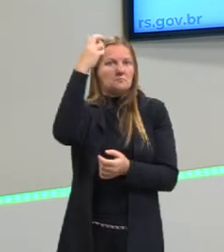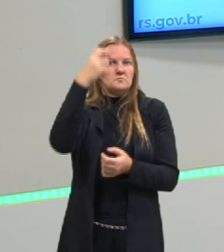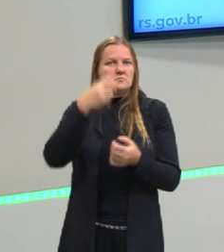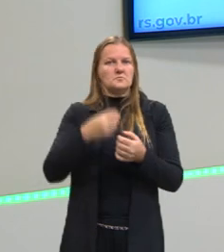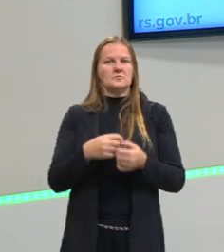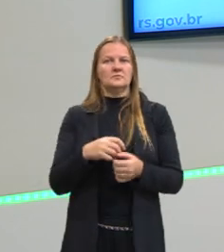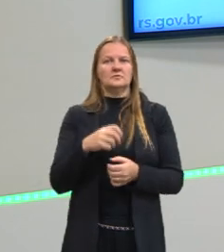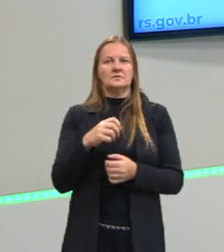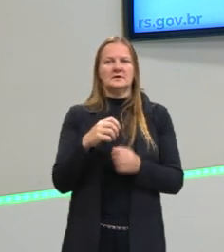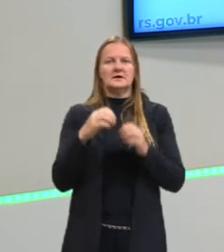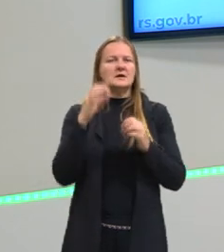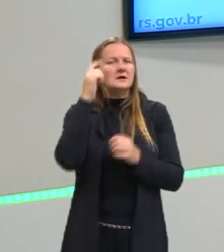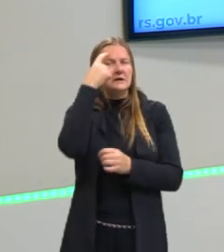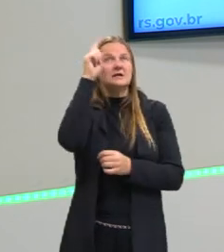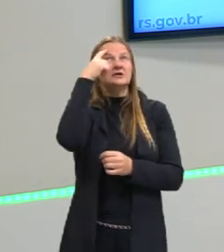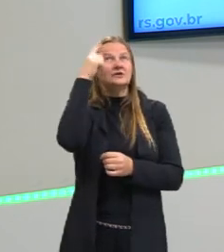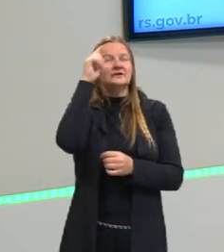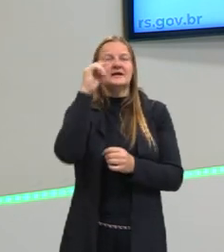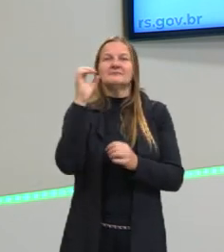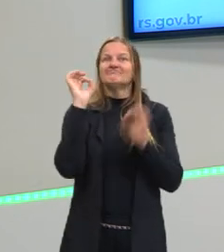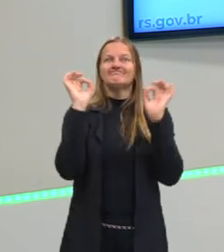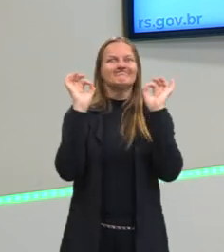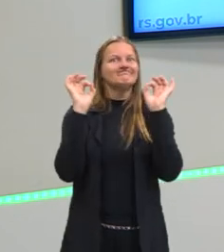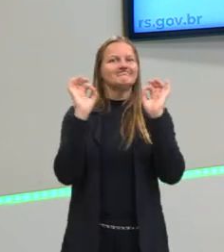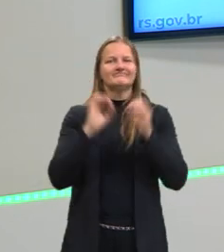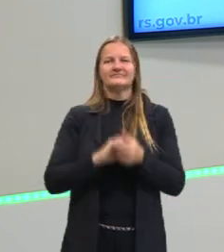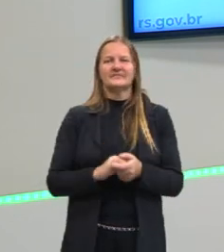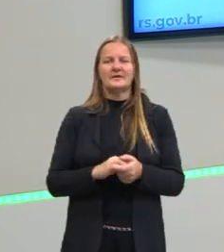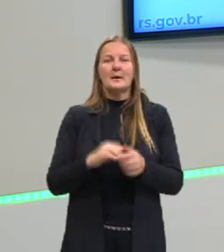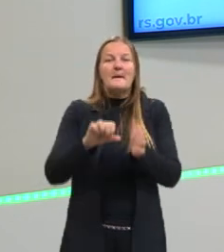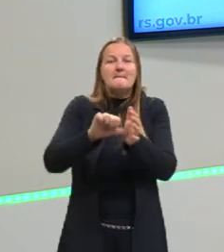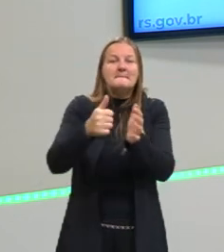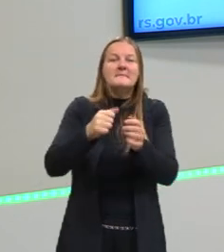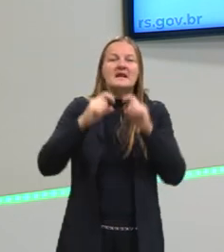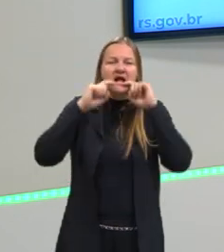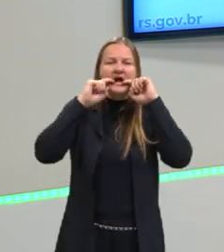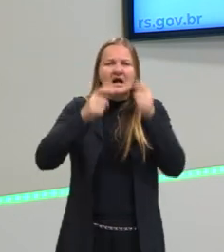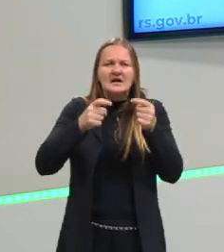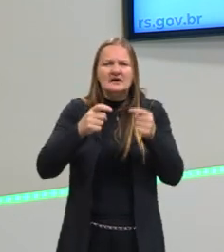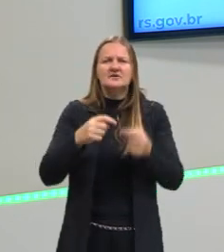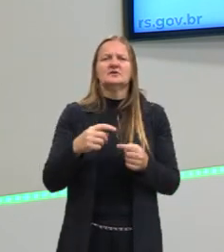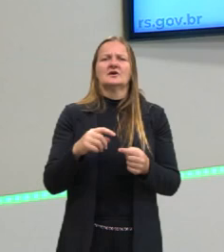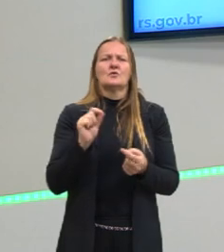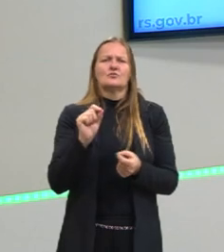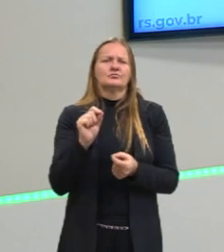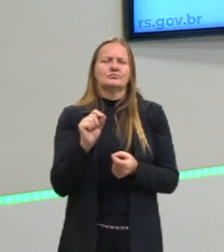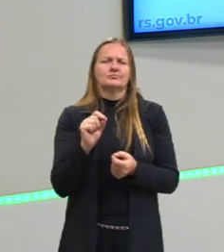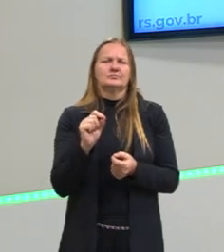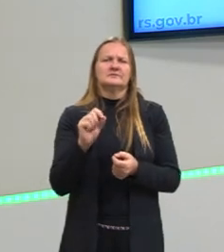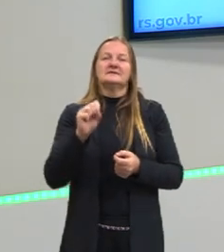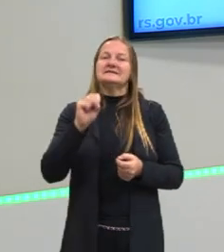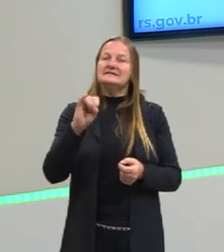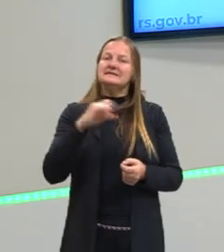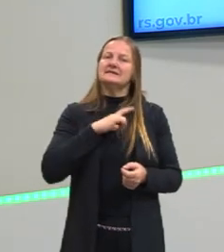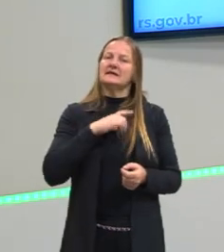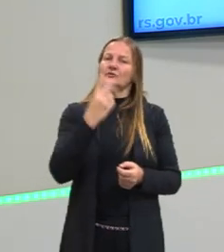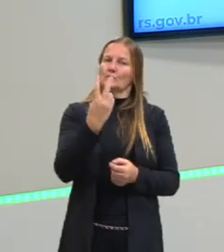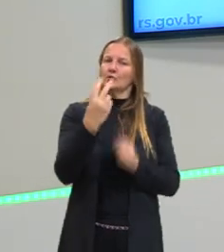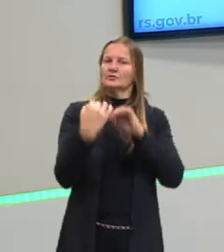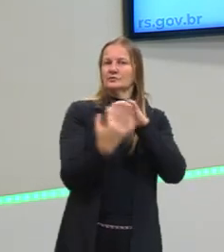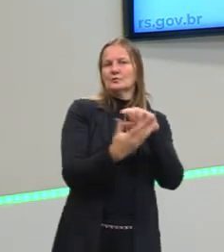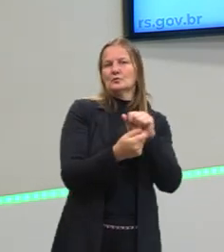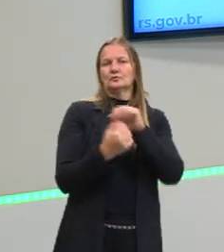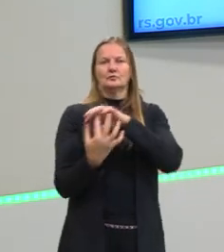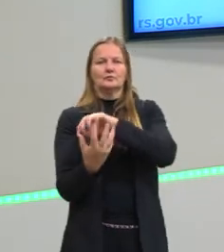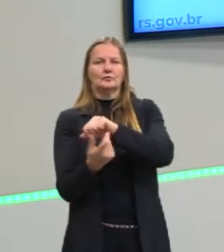o mundo perfeito o mundo das ideias a primeira crítica que Aristóteles propõe para Platão é que se existe esses dois